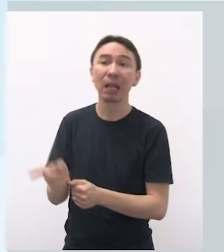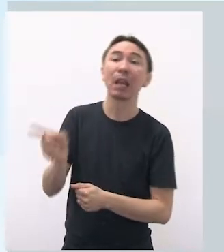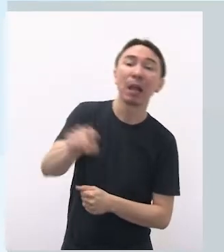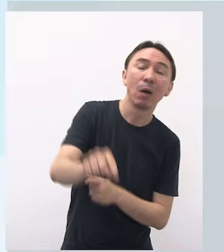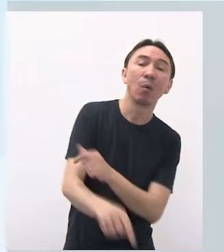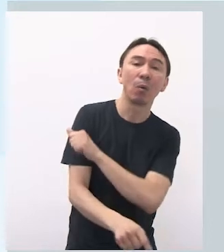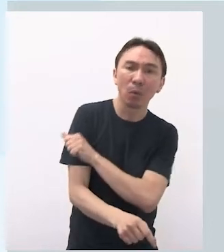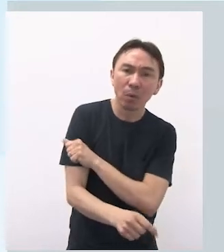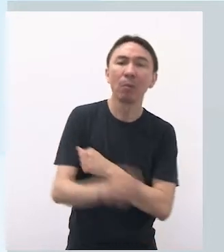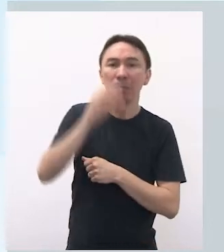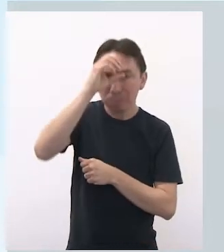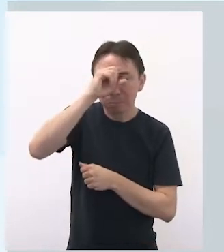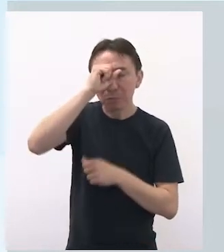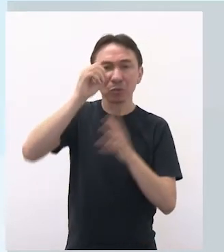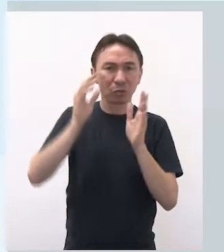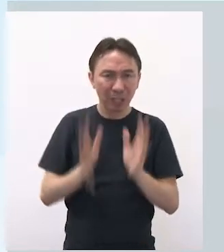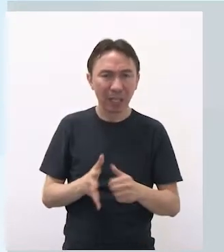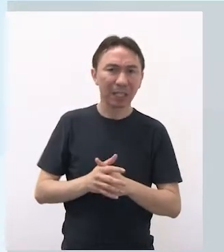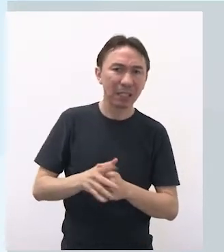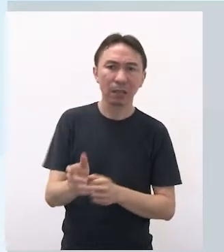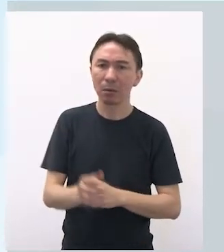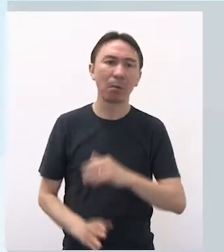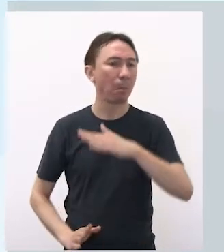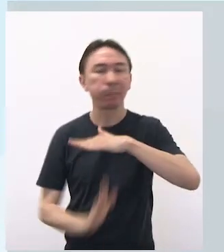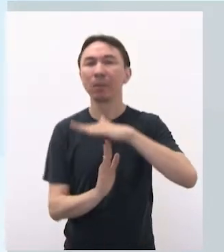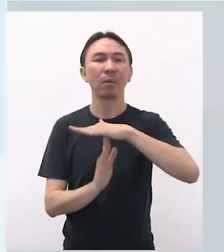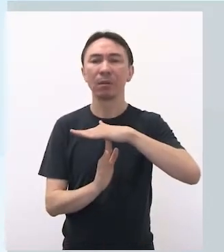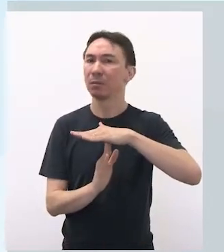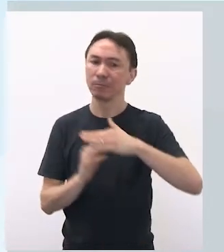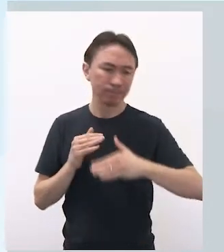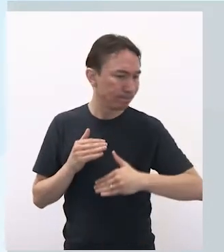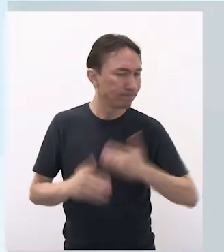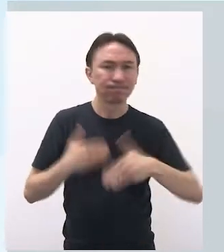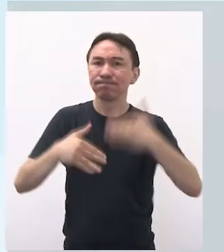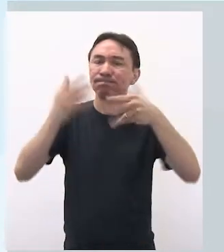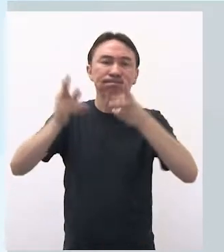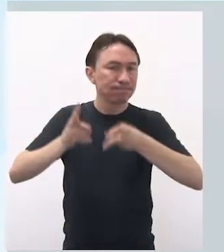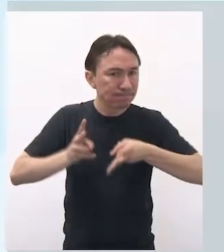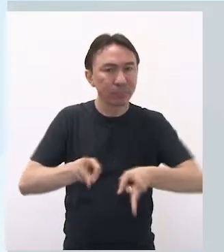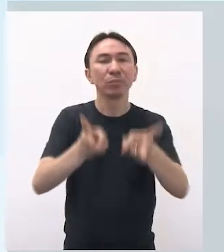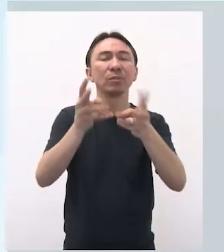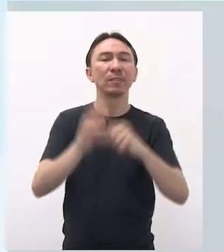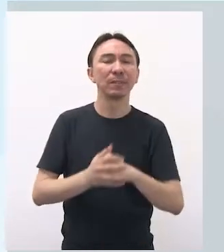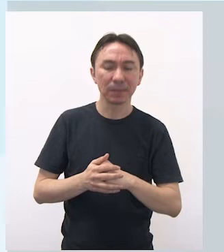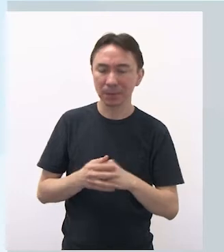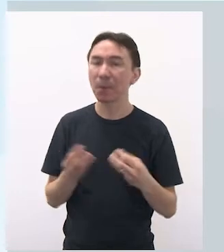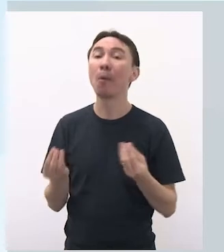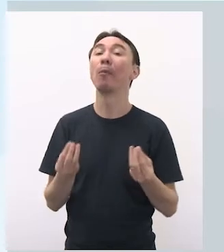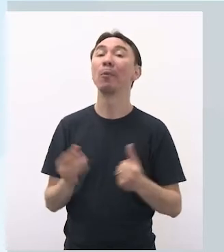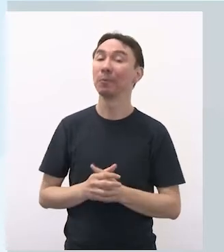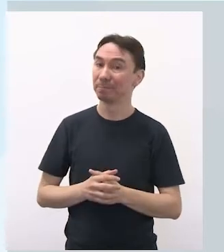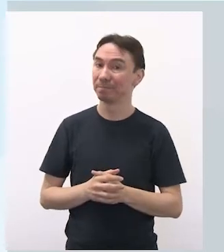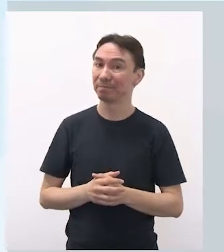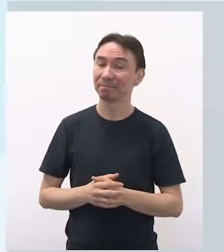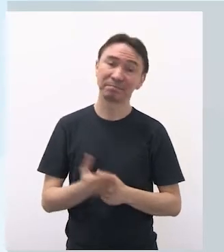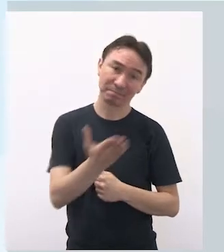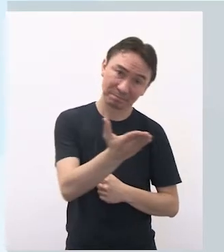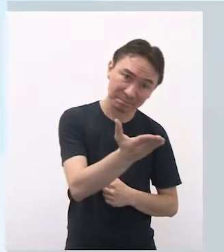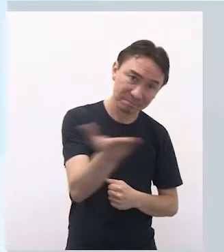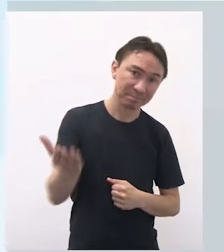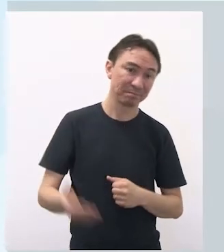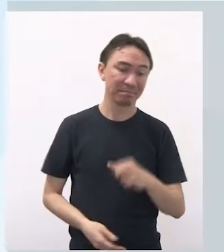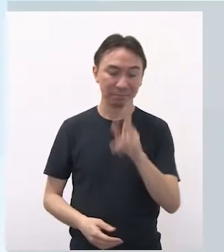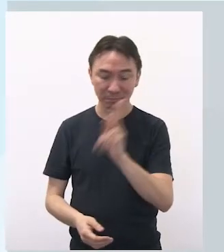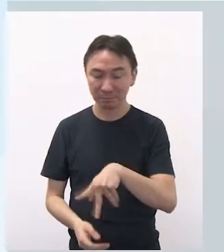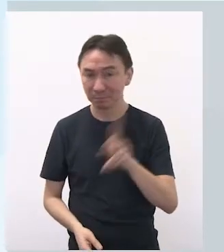novas aprendizagens, novos conhecimentos para esse estudante. Então, o que os nossos professores, nós enquanto professores, nós